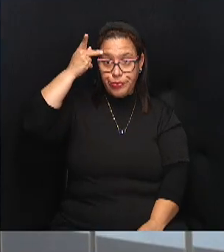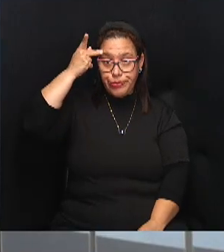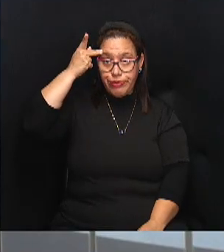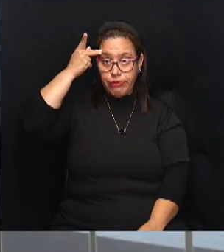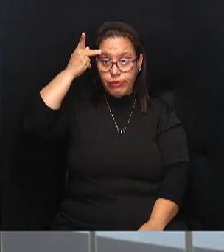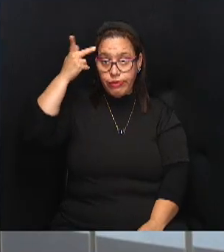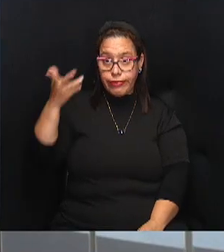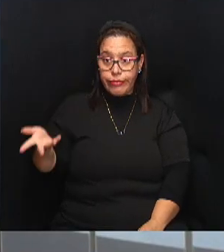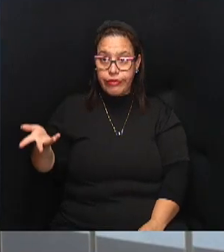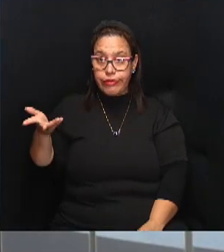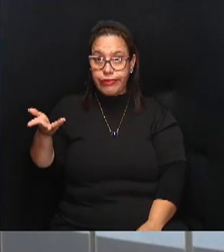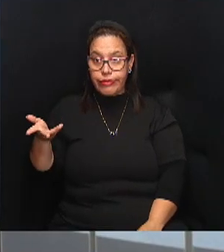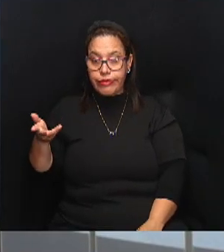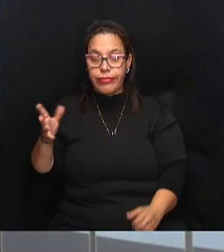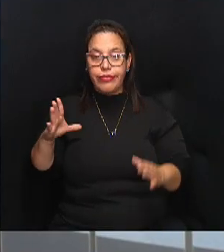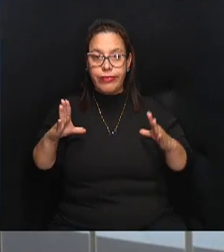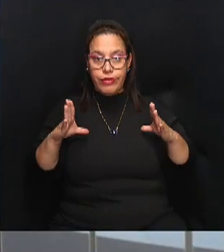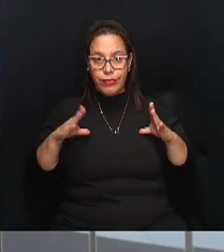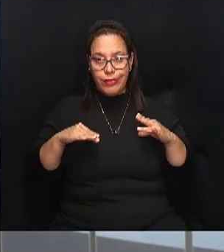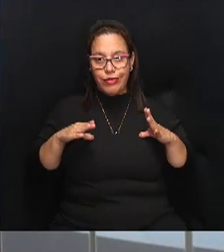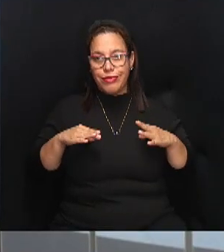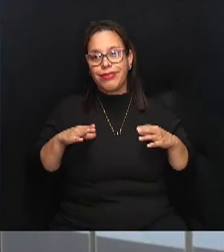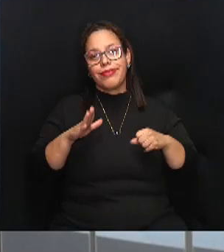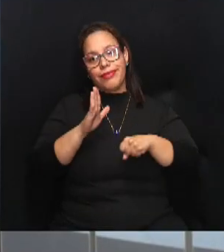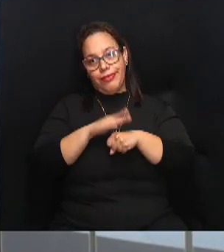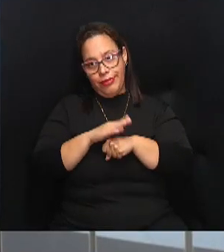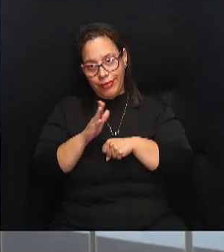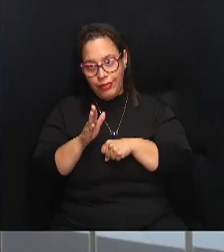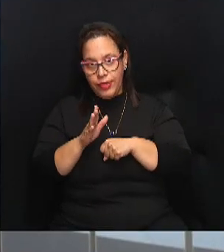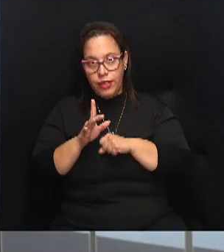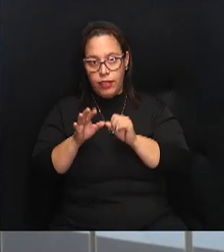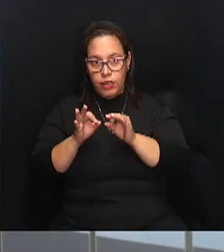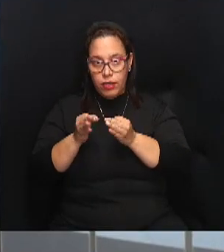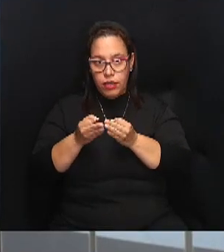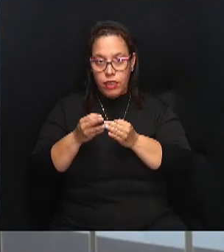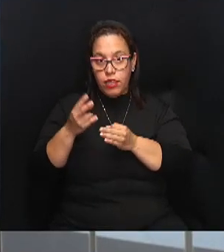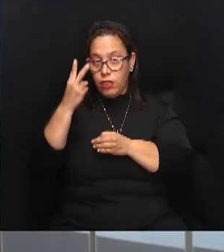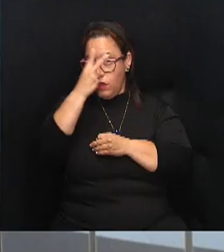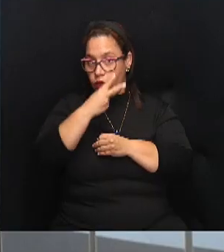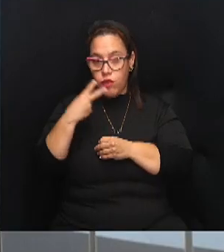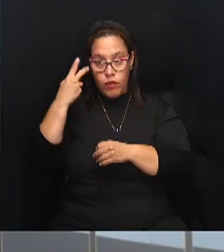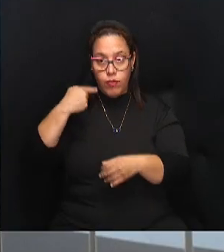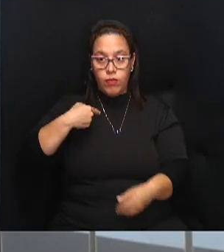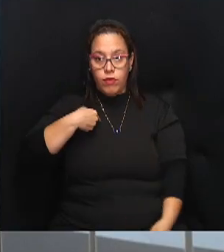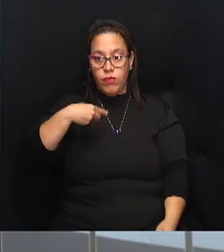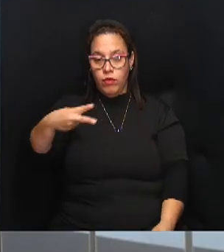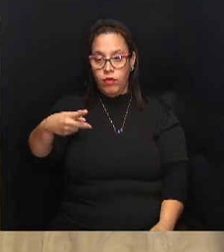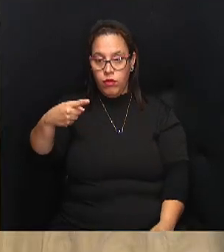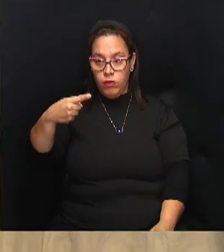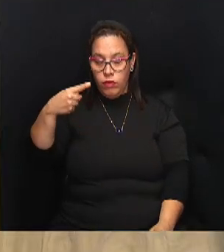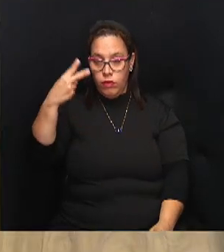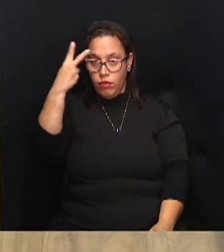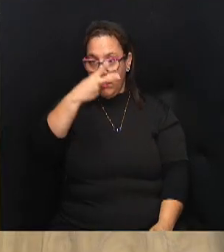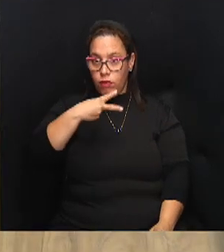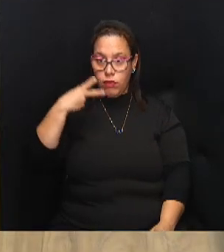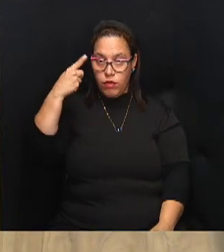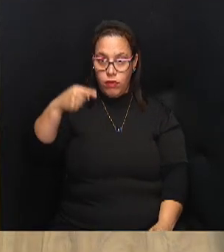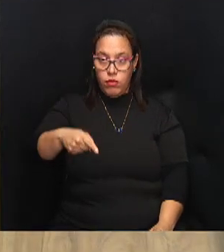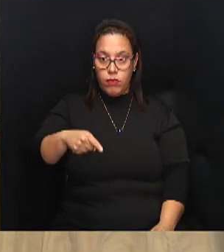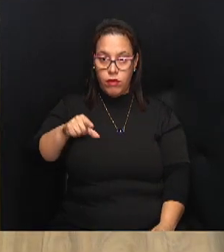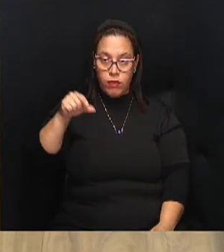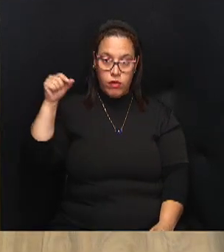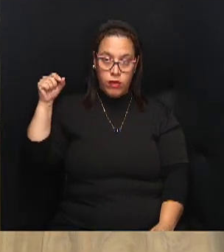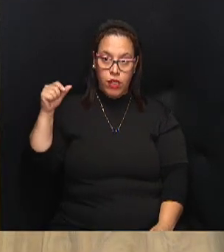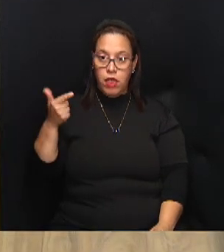delegada, ele vai descansar mais, porque é no mínimo 2 horas para ir, 2 horas para voltar. O deslocamento já não vai ter, né? Então já não vai ter